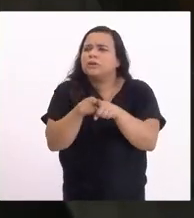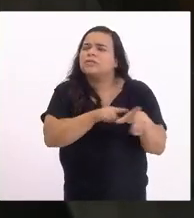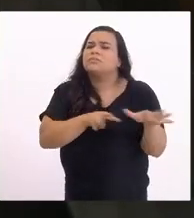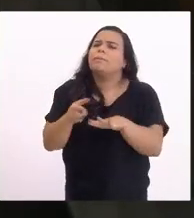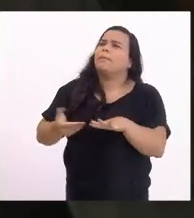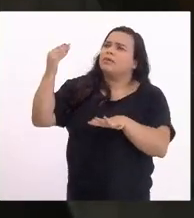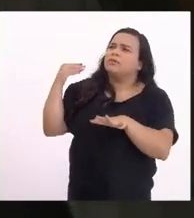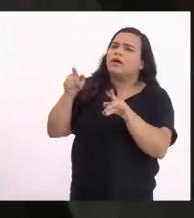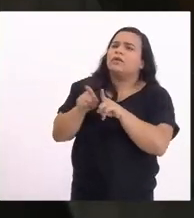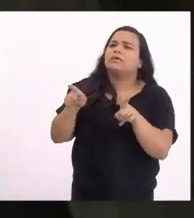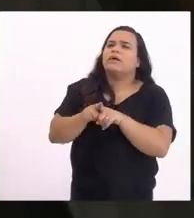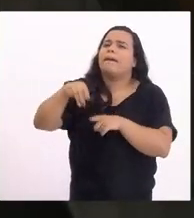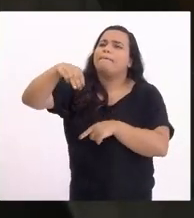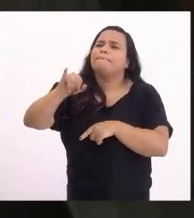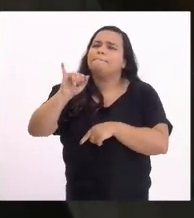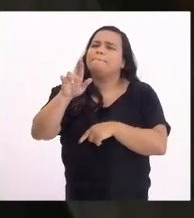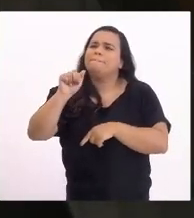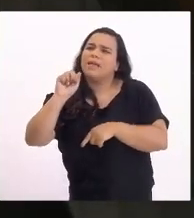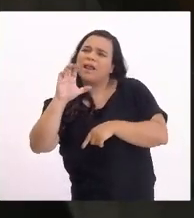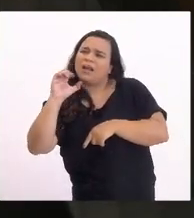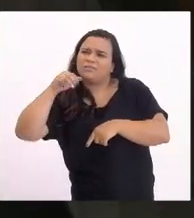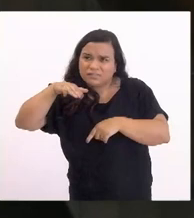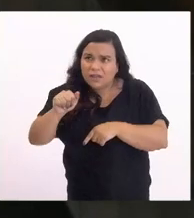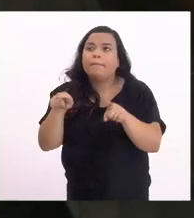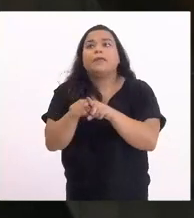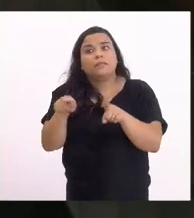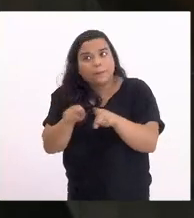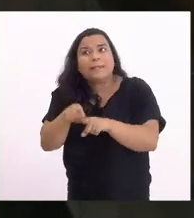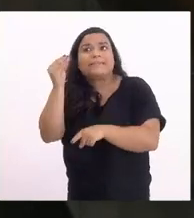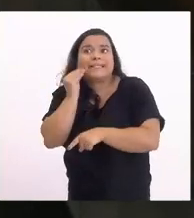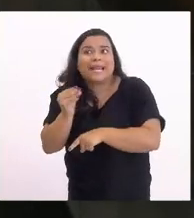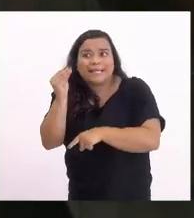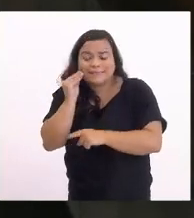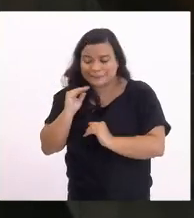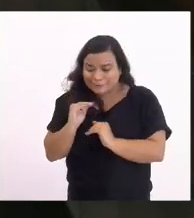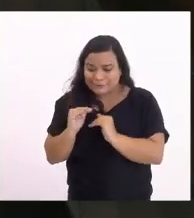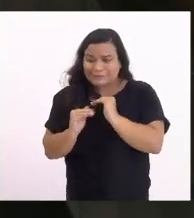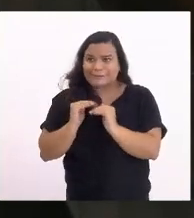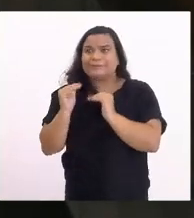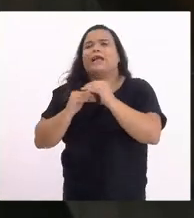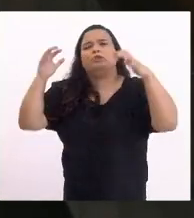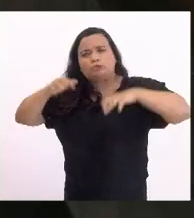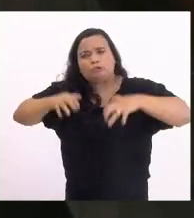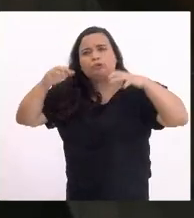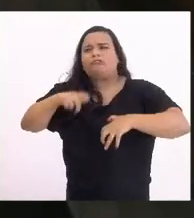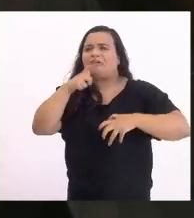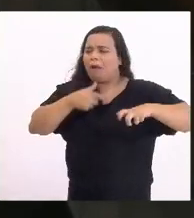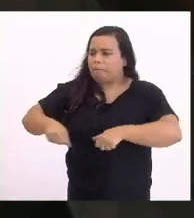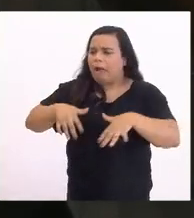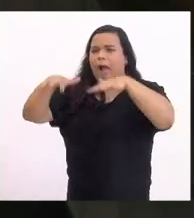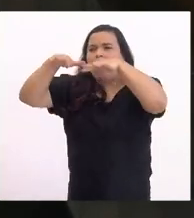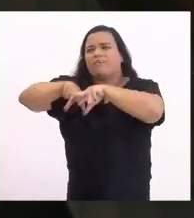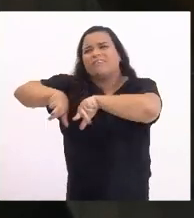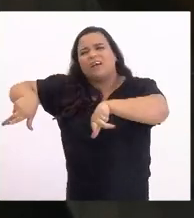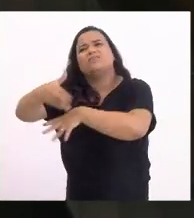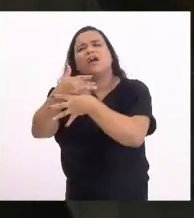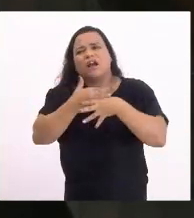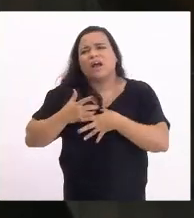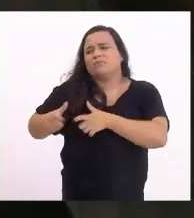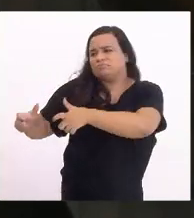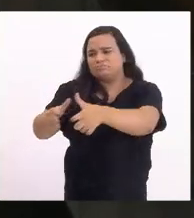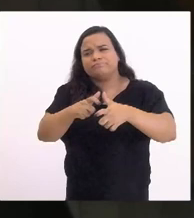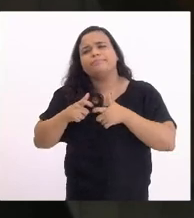essa semana, Miracema ainda tenta se recuperar das fortes chuvas e inundações que afetaram toda a cidade. Então, assim, eu me